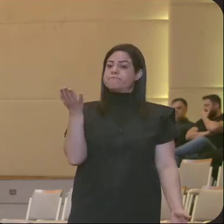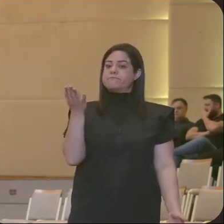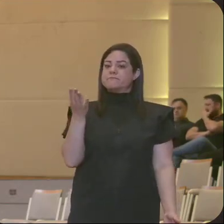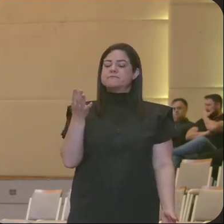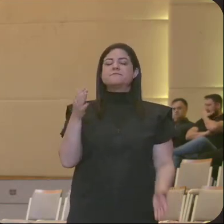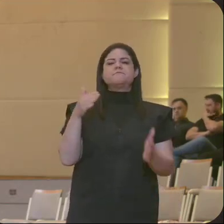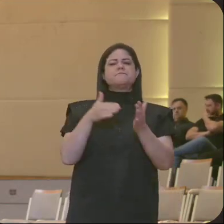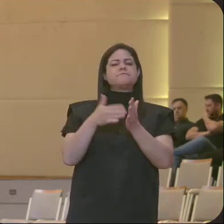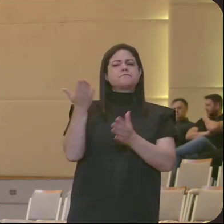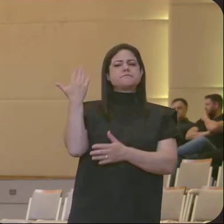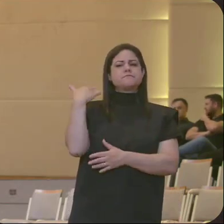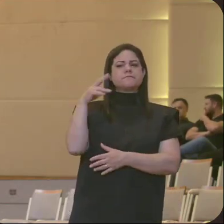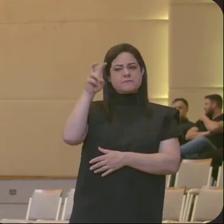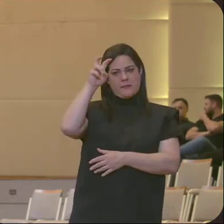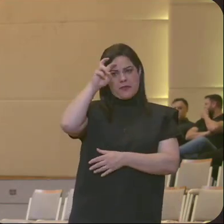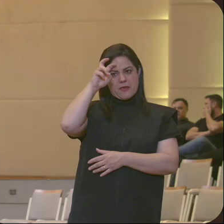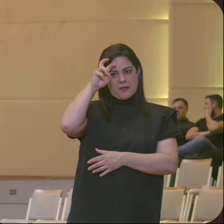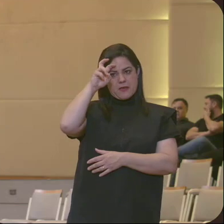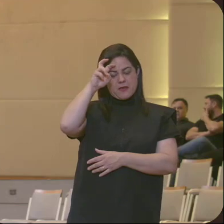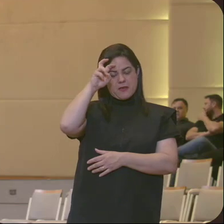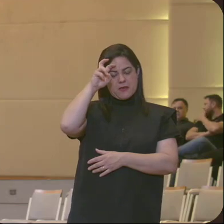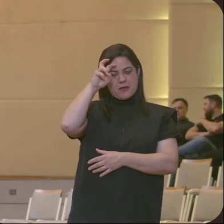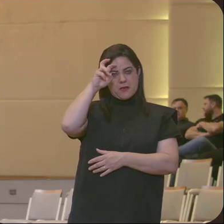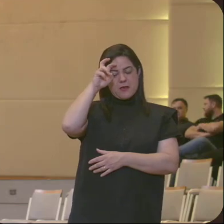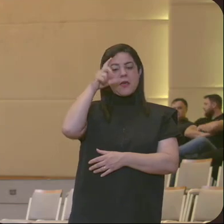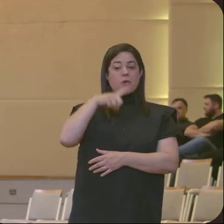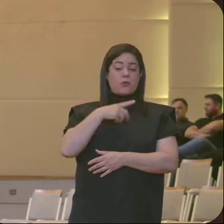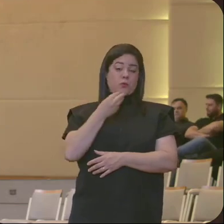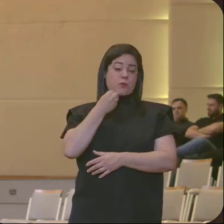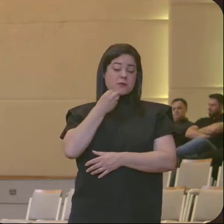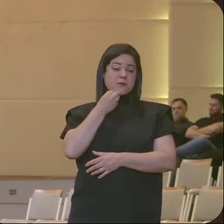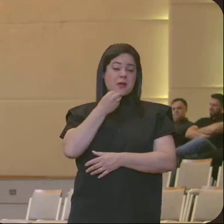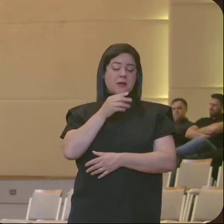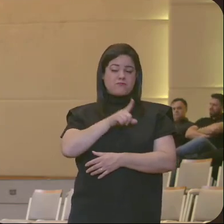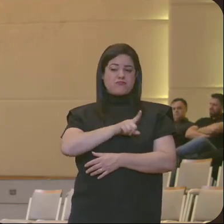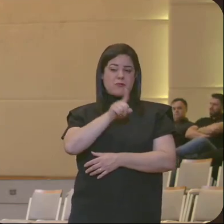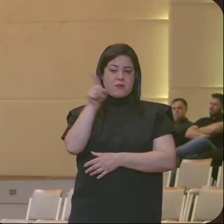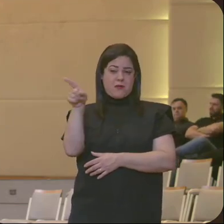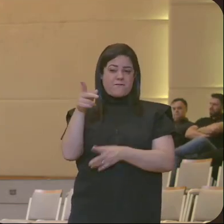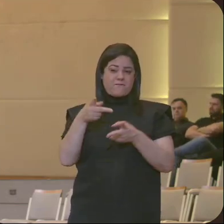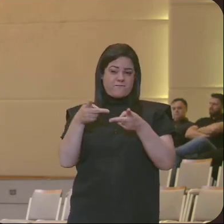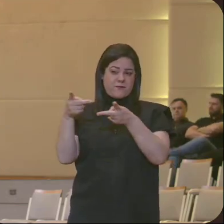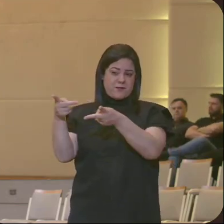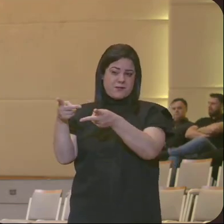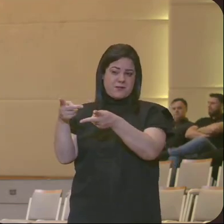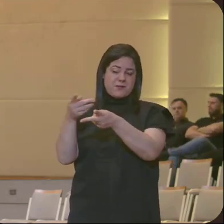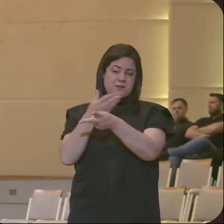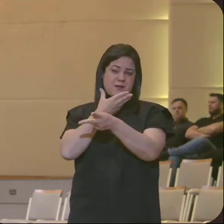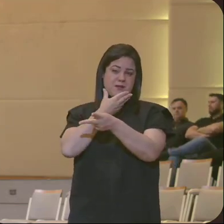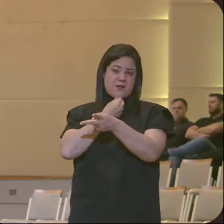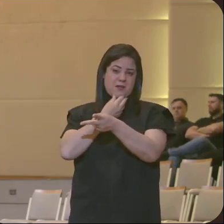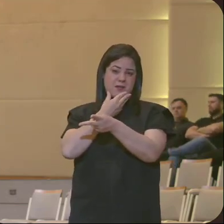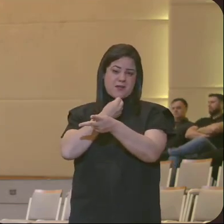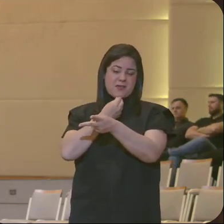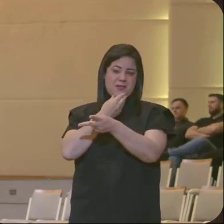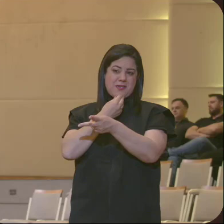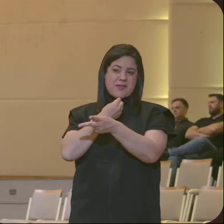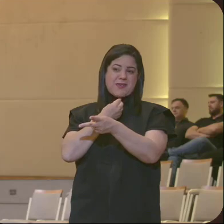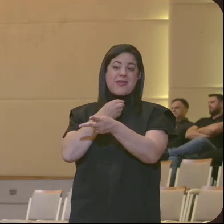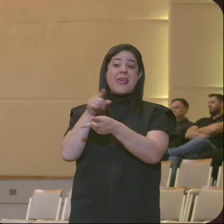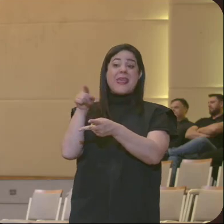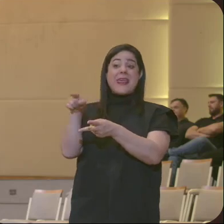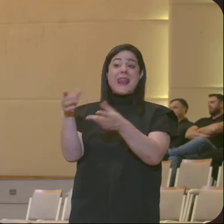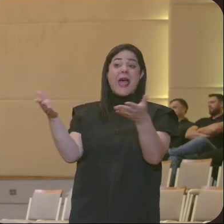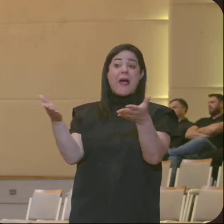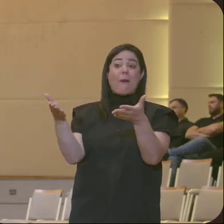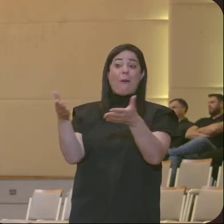última quinta-feira, eu tenho a oportunidade de ir lá toda semana para visitá-lo. E aí me contaram uma novidade. O Rogério